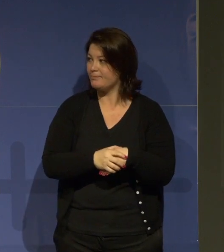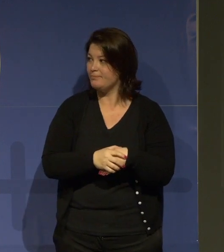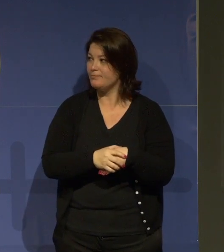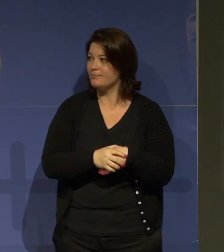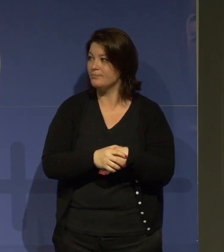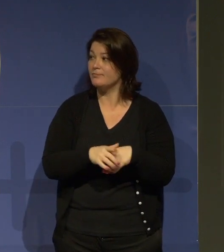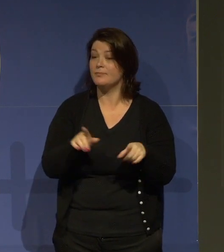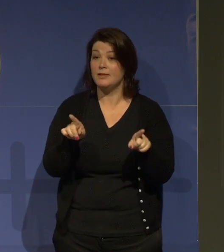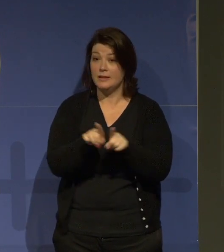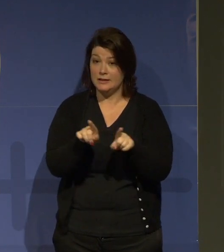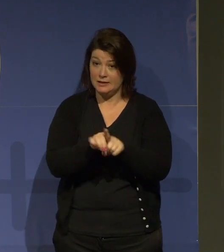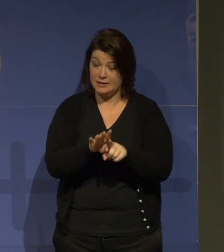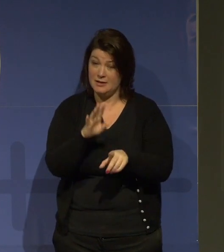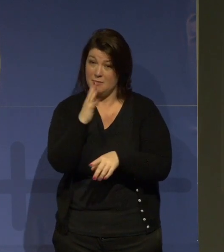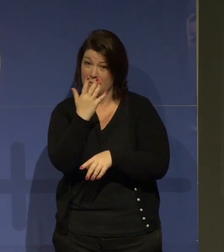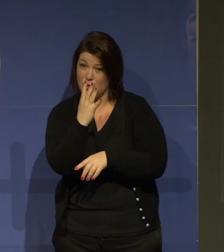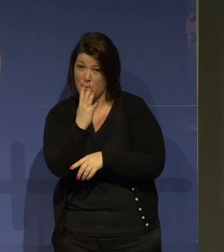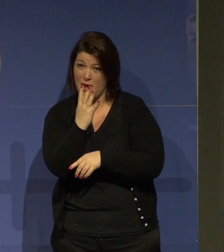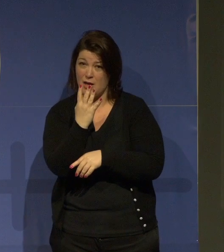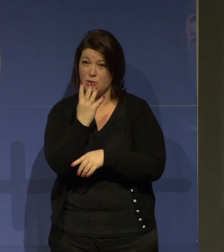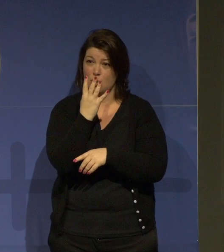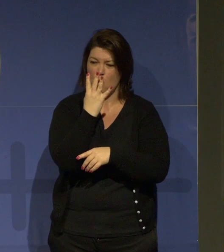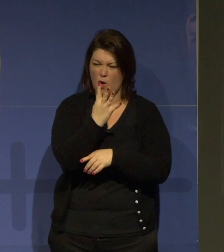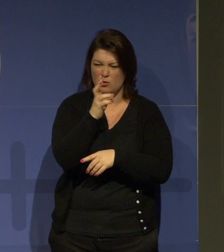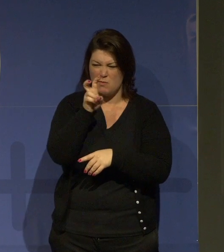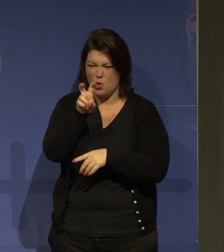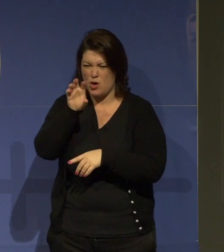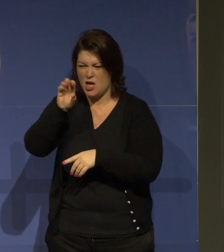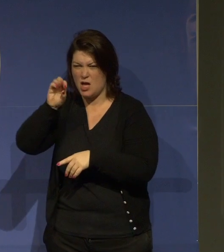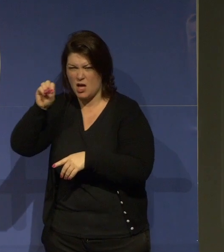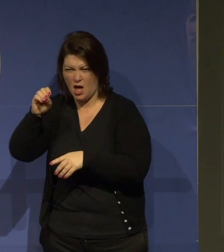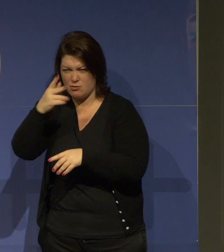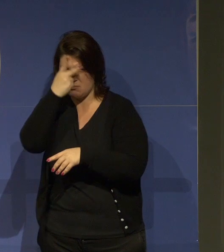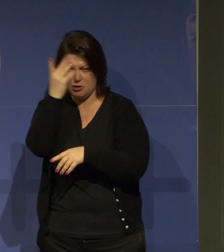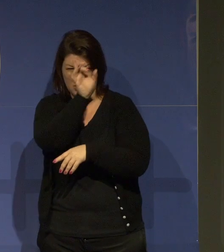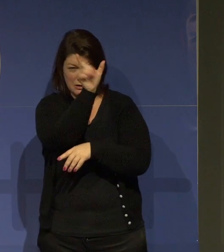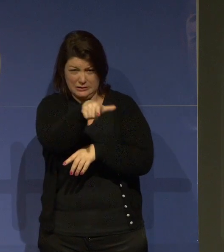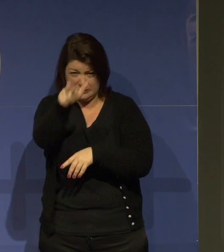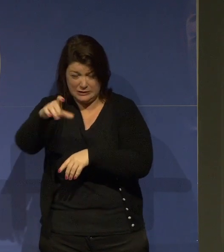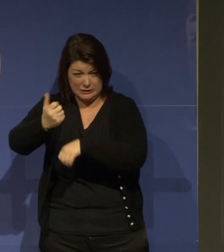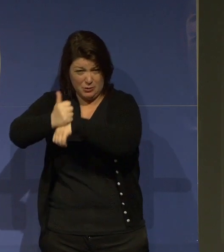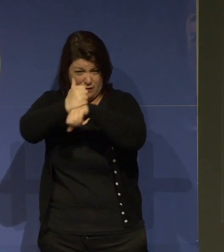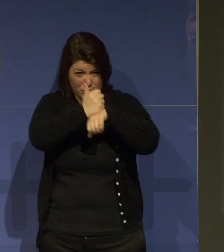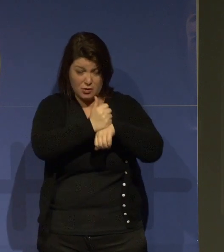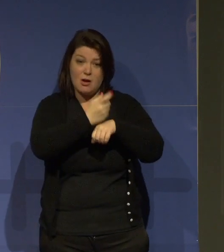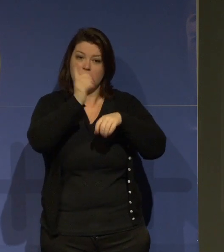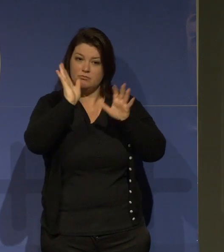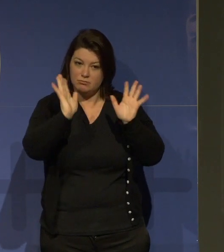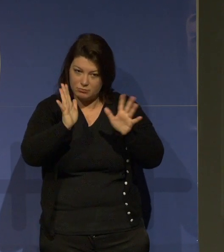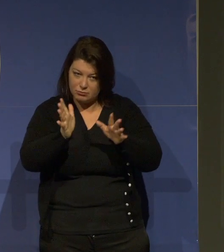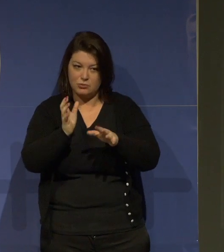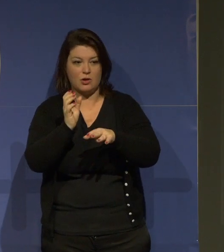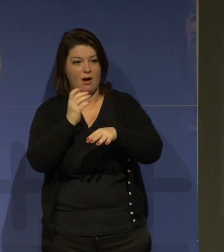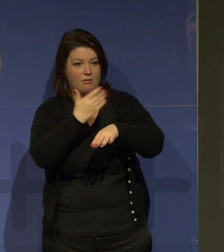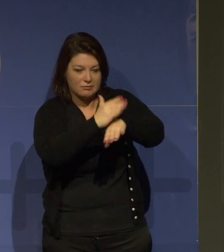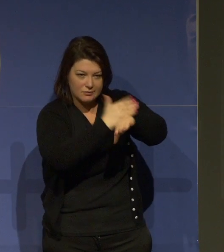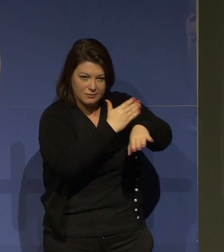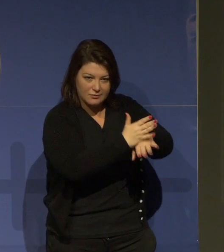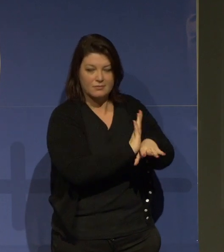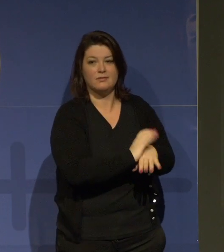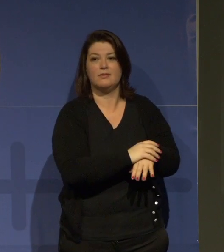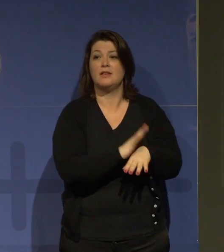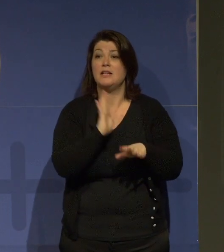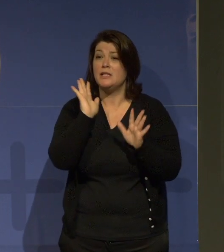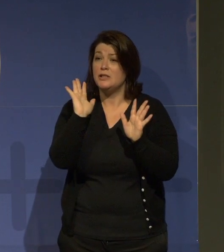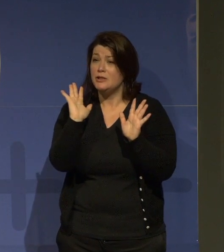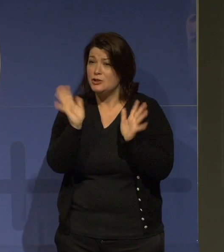já impactou mais de 4.500 profissionais diretamente em 2 anos. E muitas pessoas na plateia. Caramba. Mais de 250